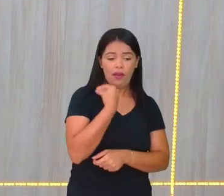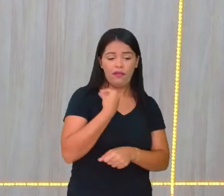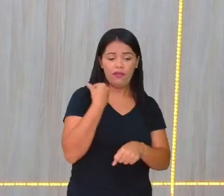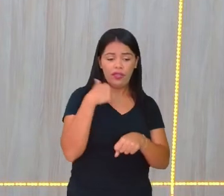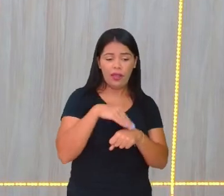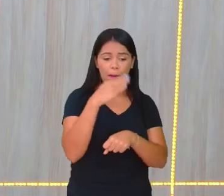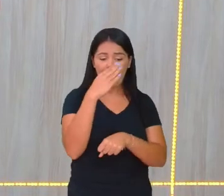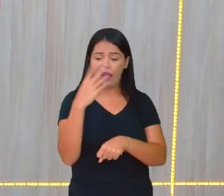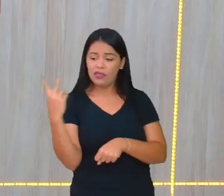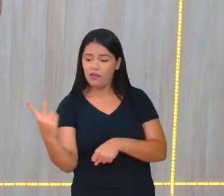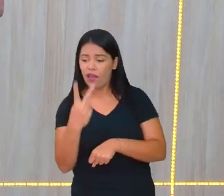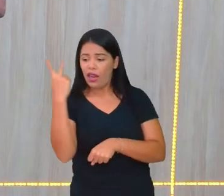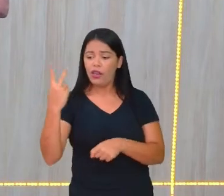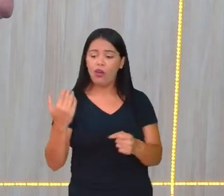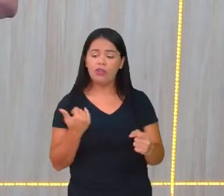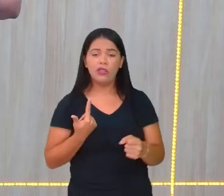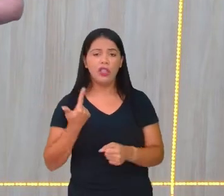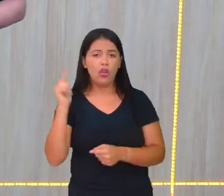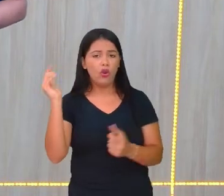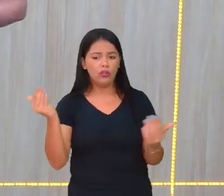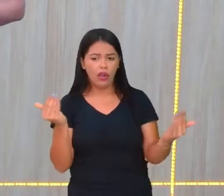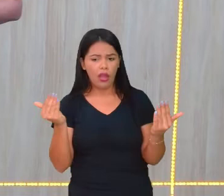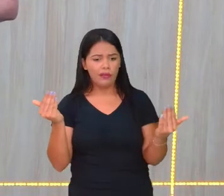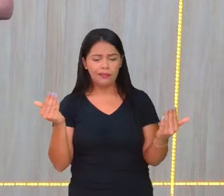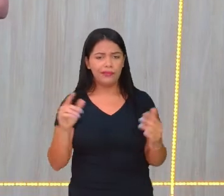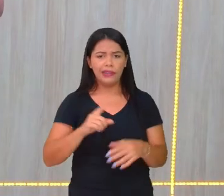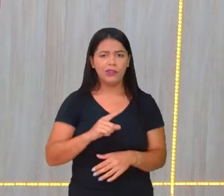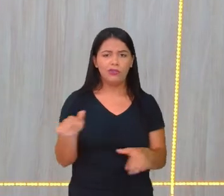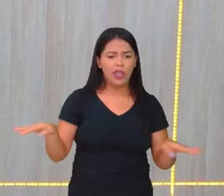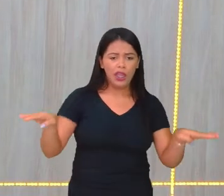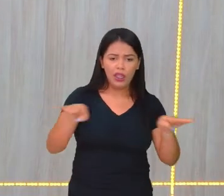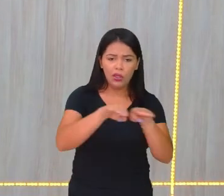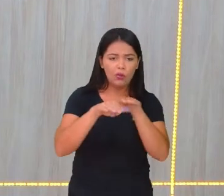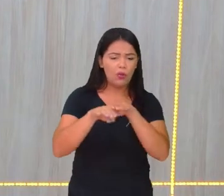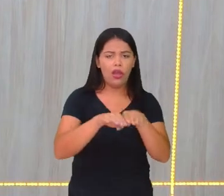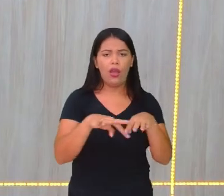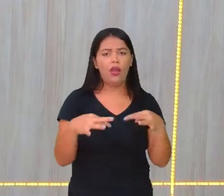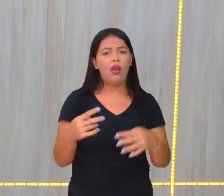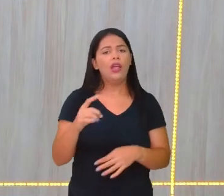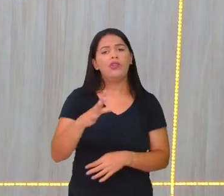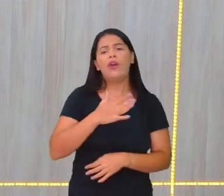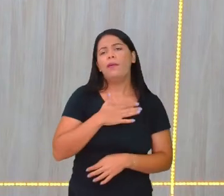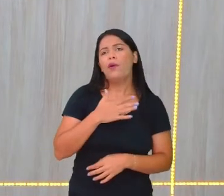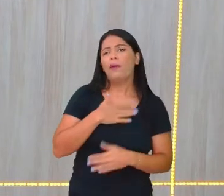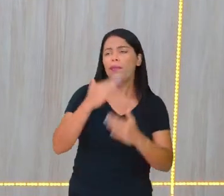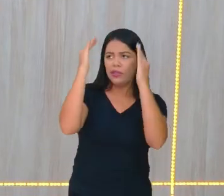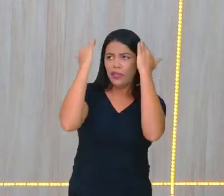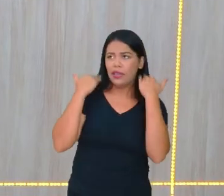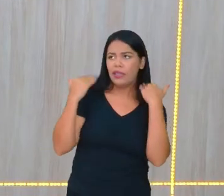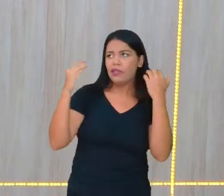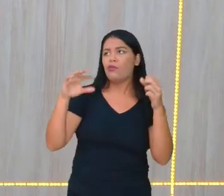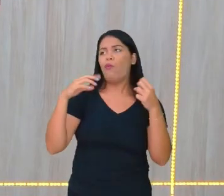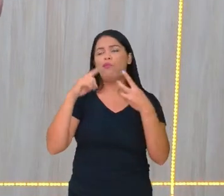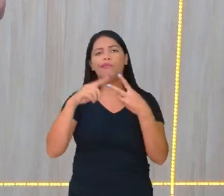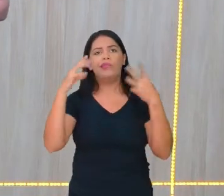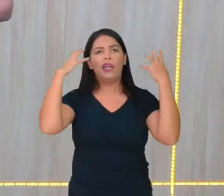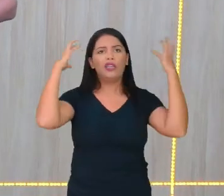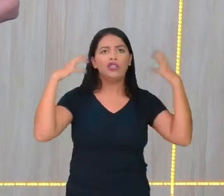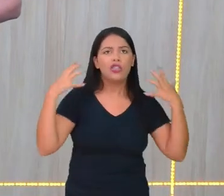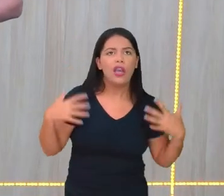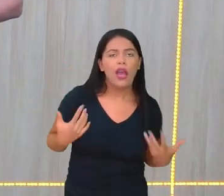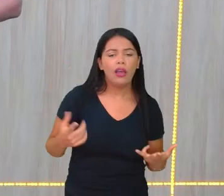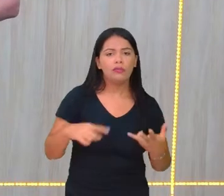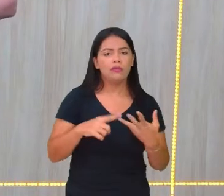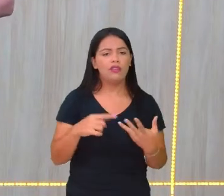a cor da nossa pele, não é o formato do nosso cabelo, não é se é cacheado, se é liso, que nos torna melhor do que a